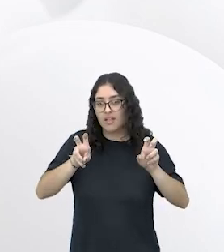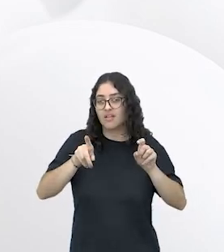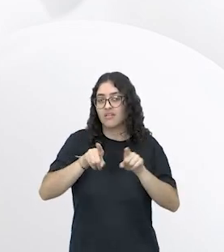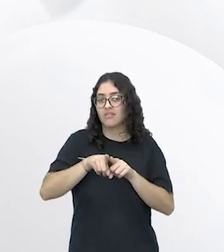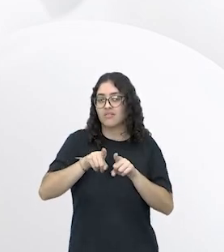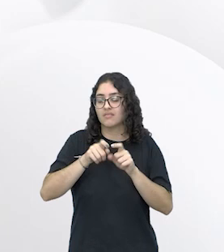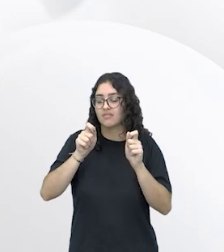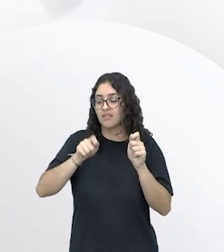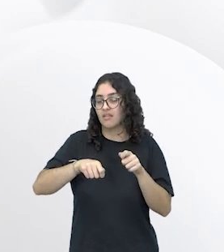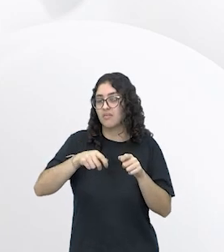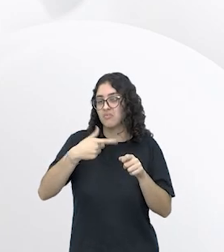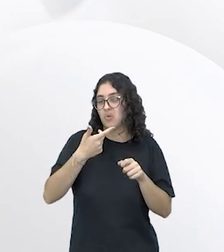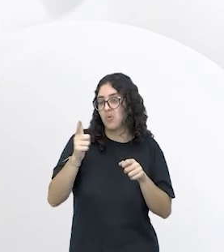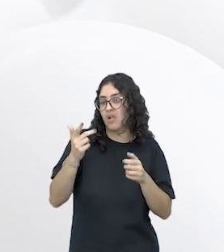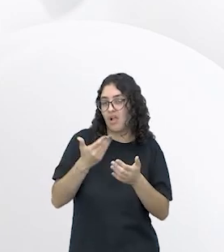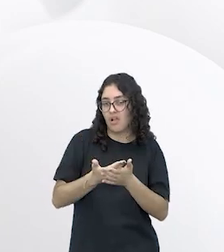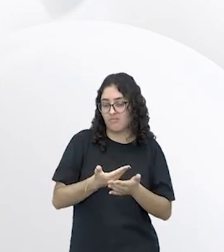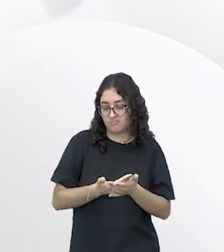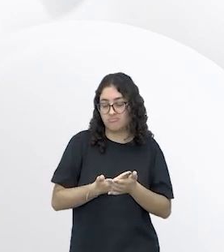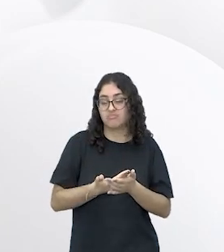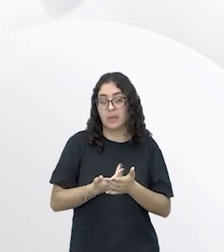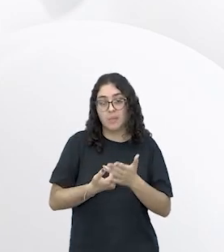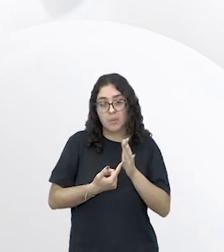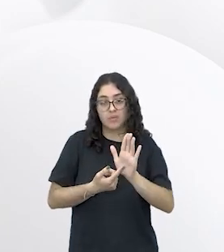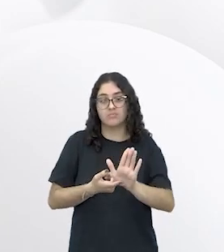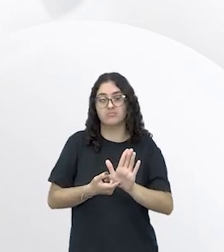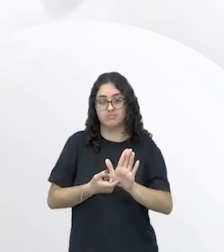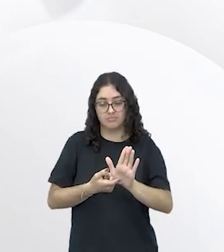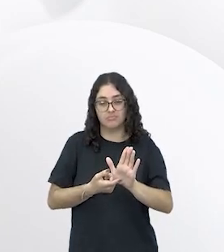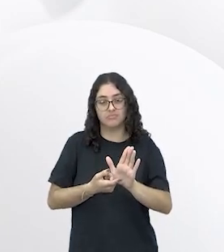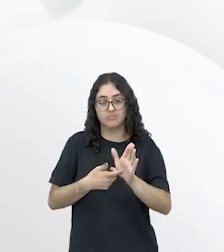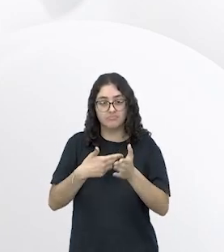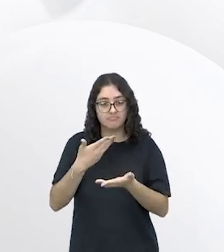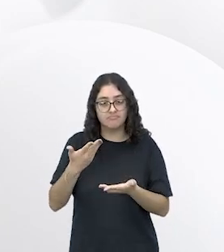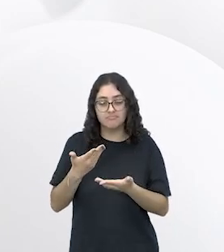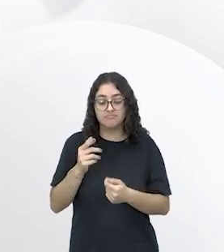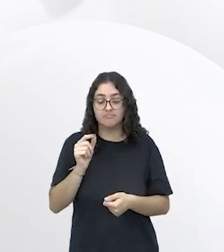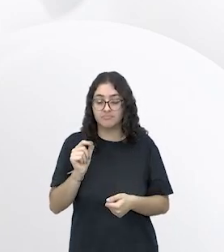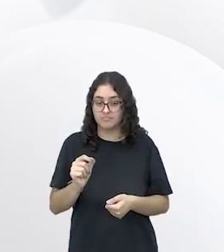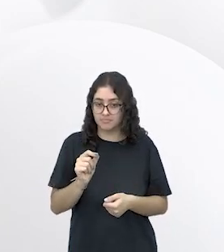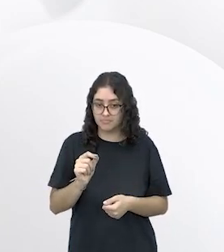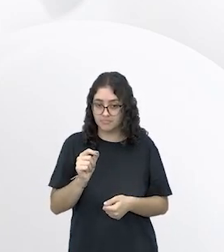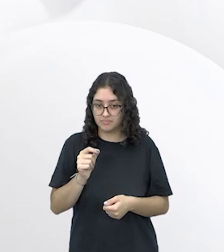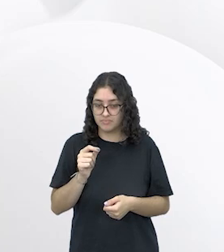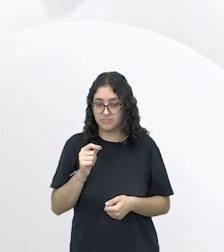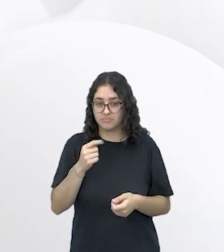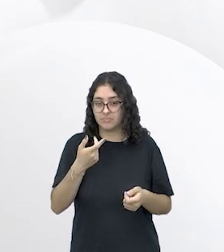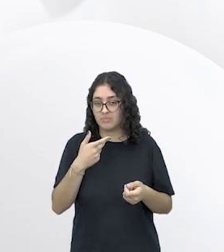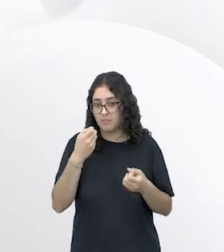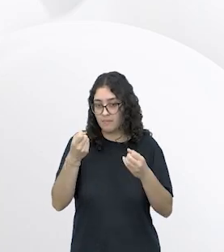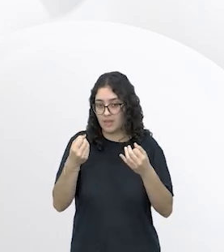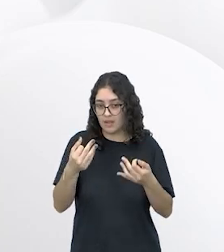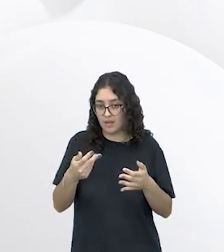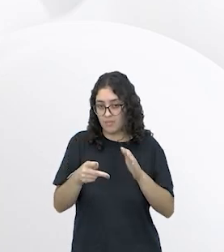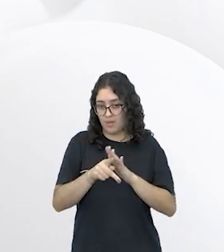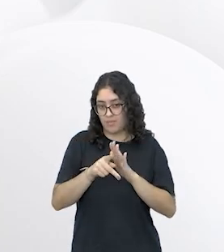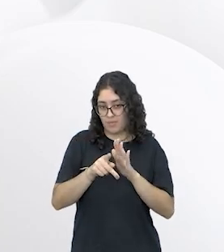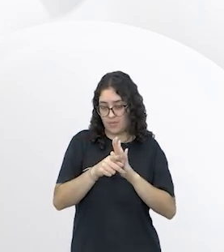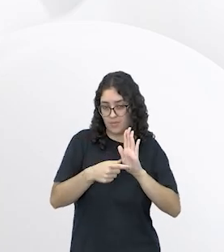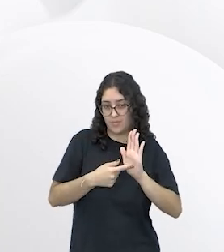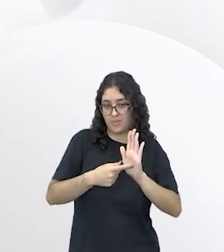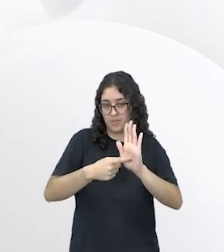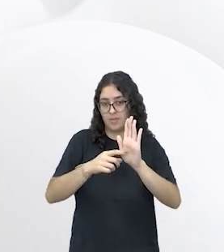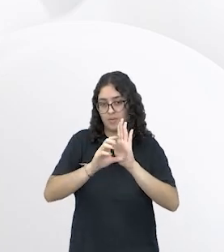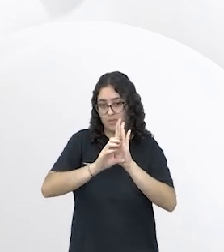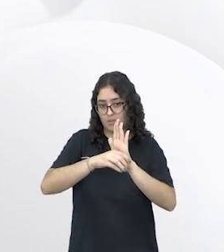já ter trabalhado isso em outras aulas, ele faz a apresentação. E aí, para ele indagar sobre essa apresentação, sobre